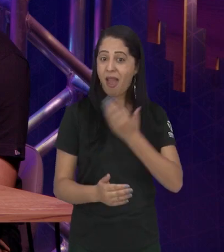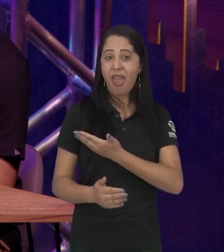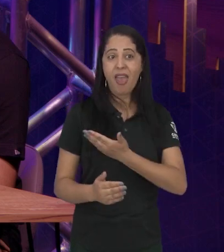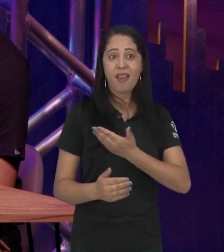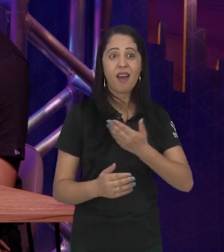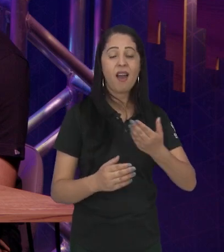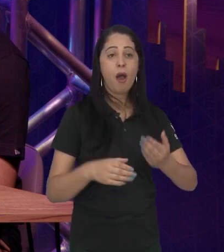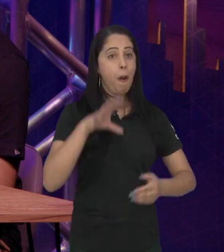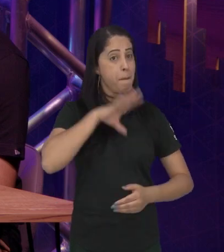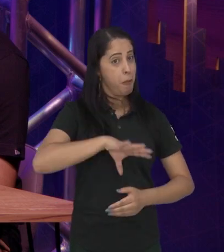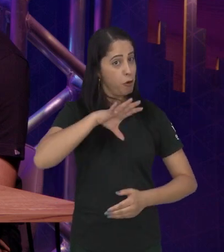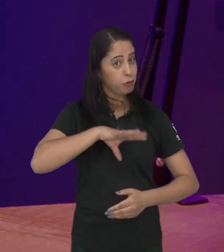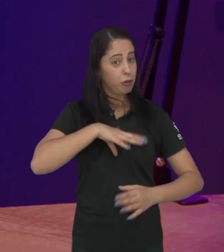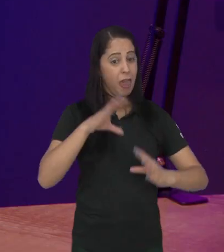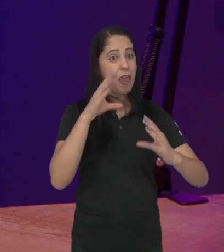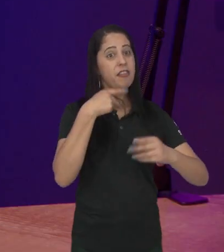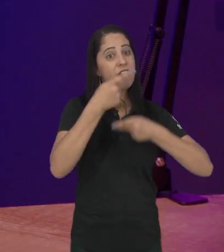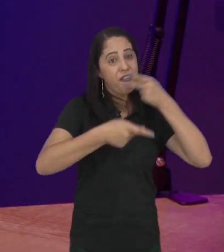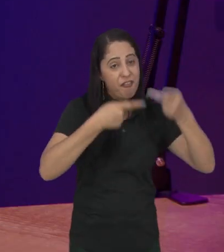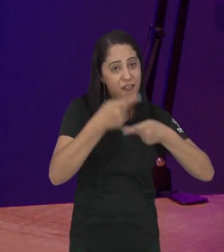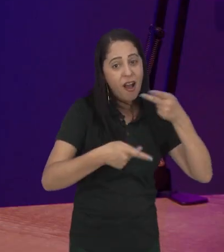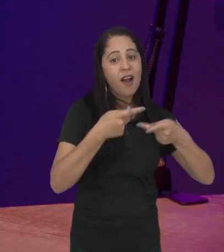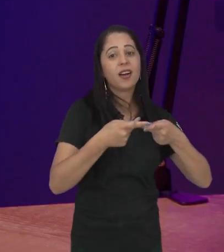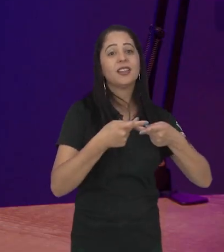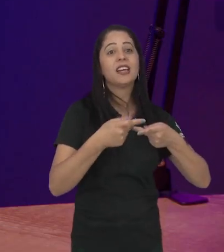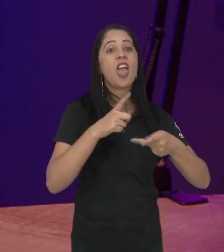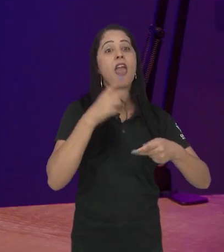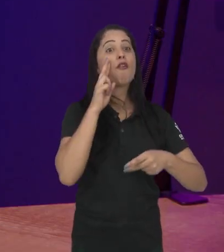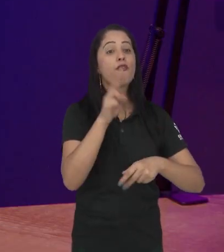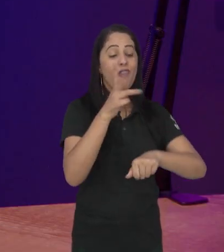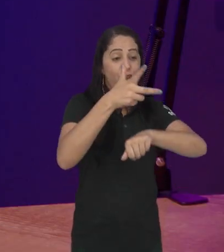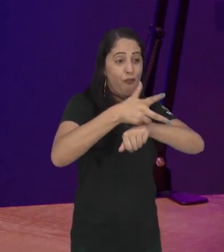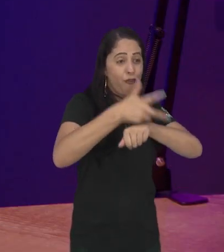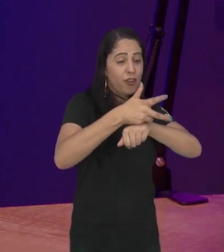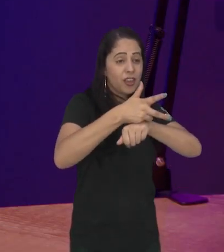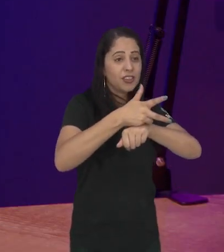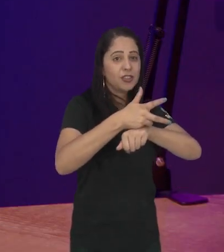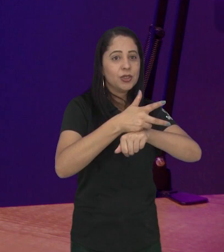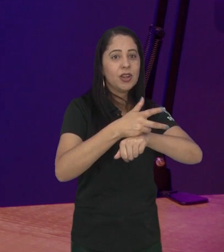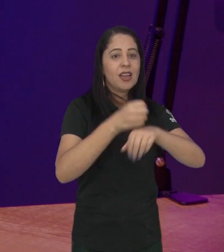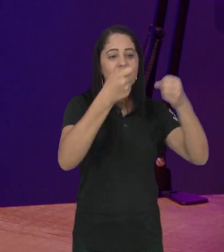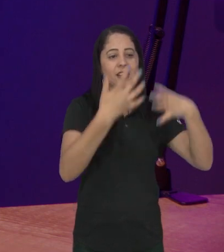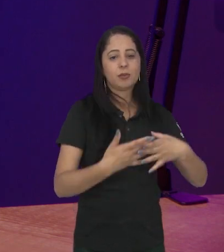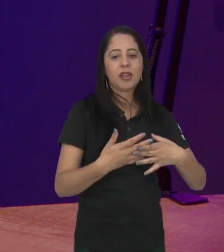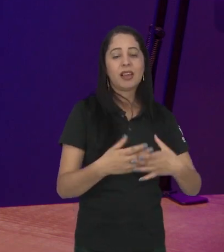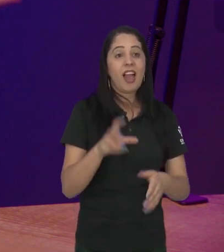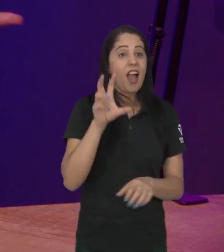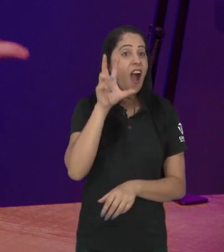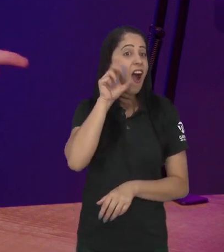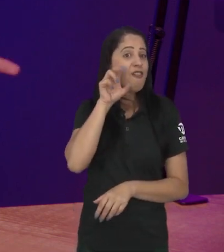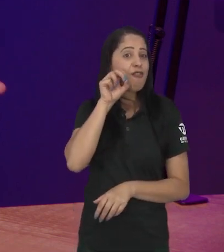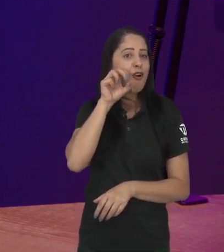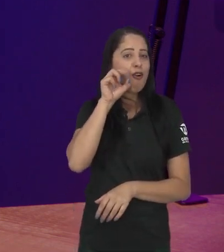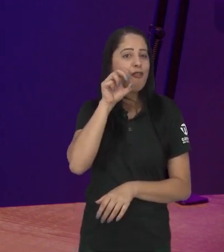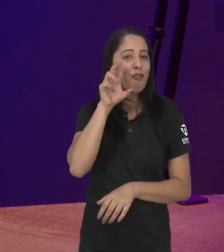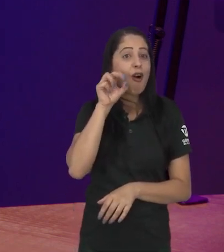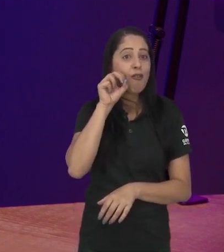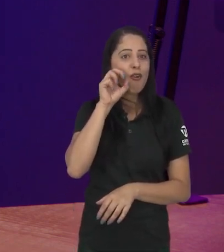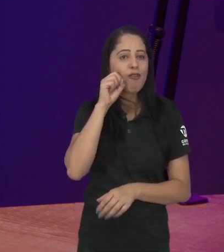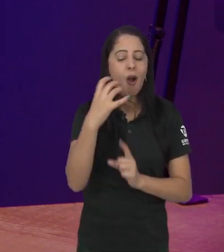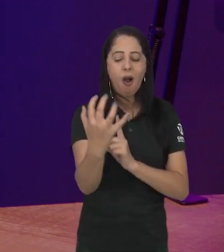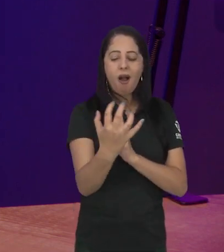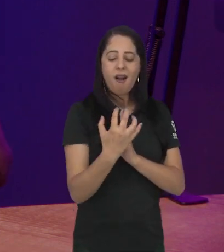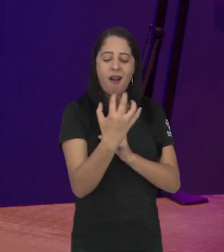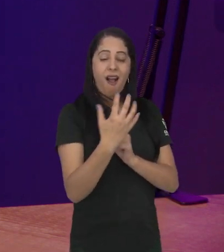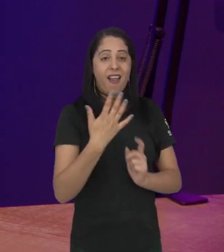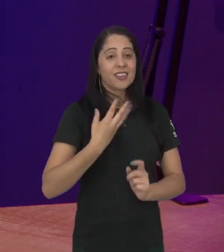e eu vi um trechinho de um vídeo que ela fez pra avó dela, falando que a avó dela é uma inspiração para ela. Caraca,